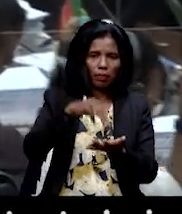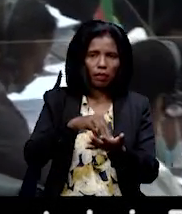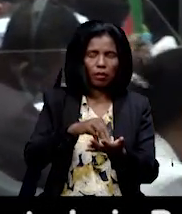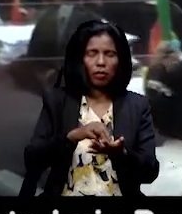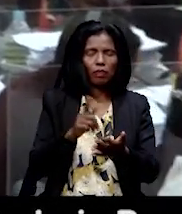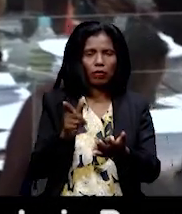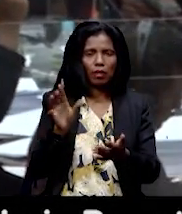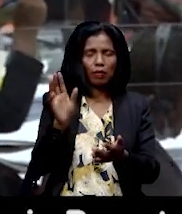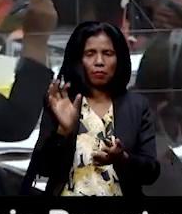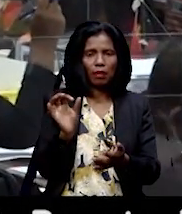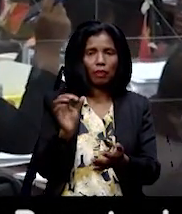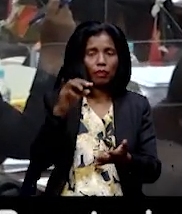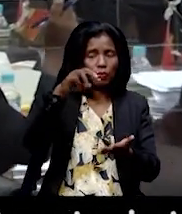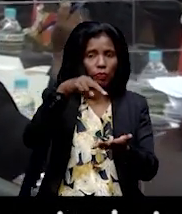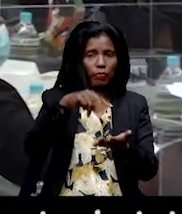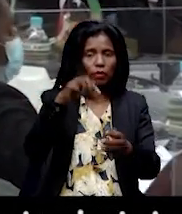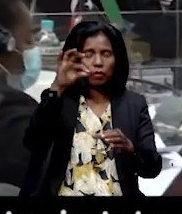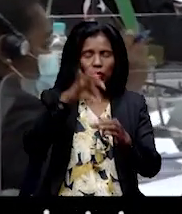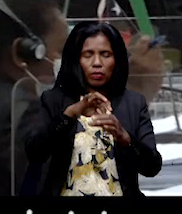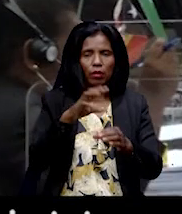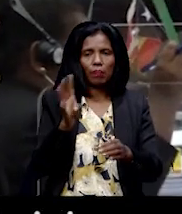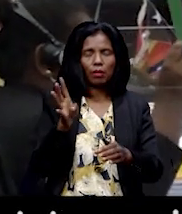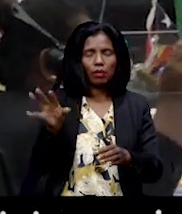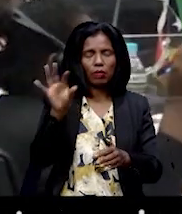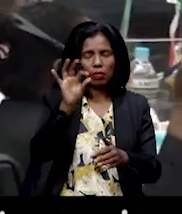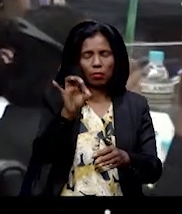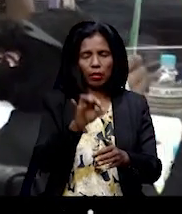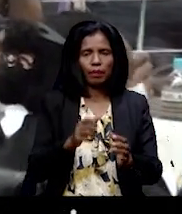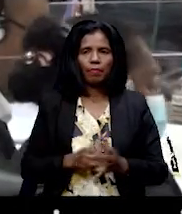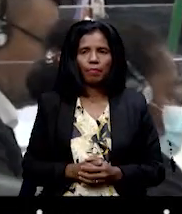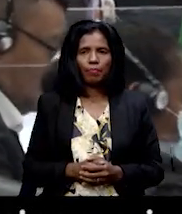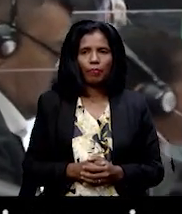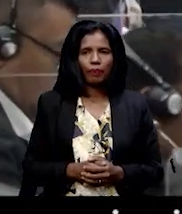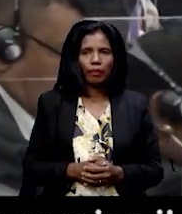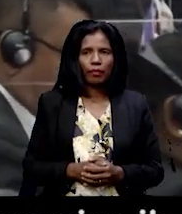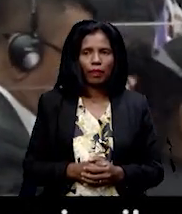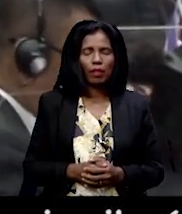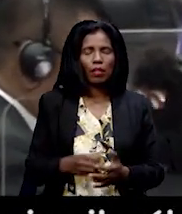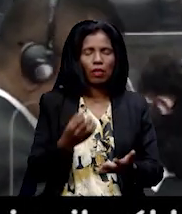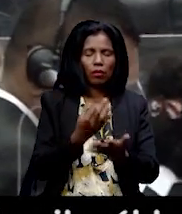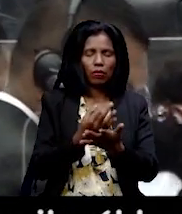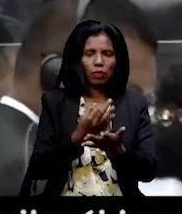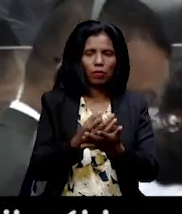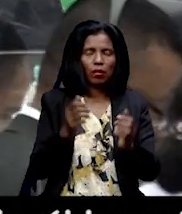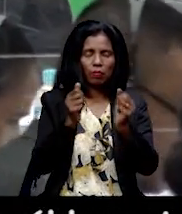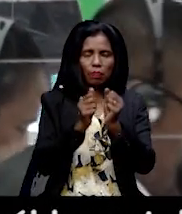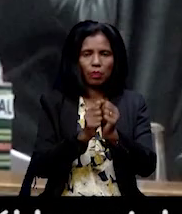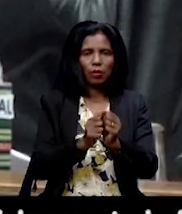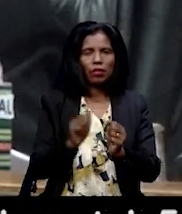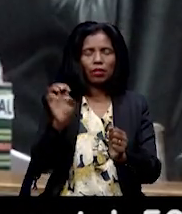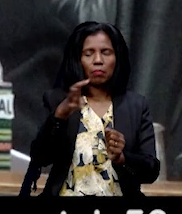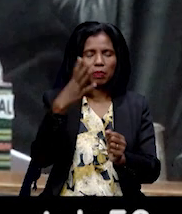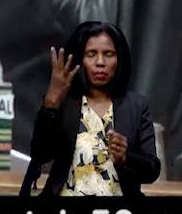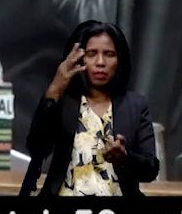resencia, conta zero abstenção sanul resenhado. Para a categoria tolo, salário vencimento quase toca um sanul resenhado,